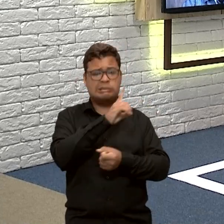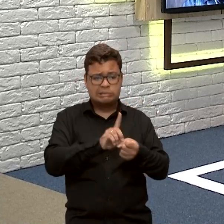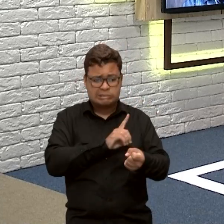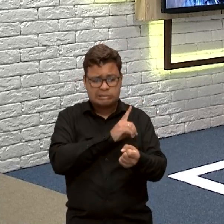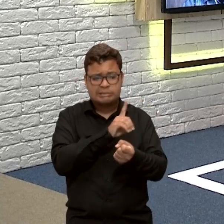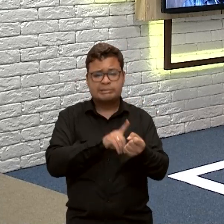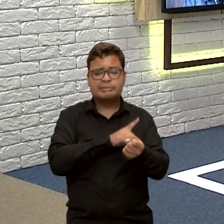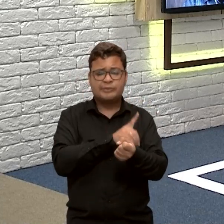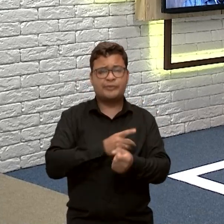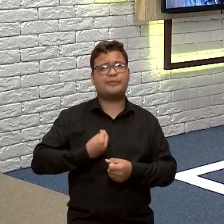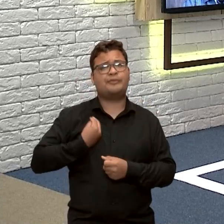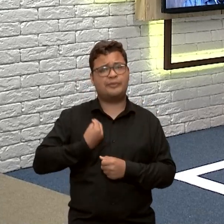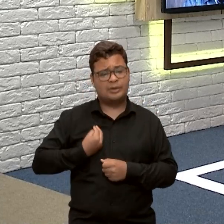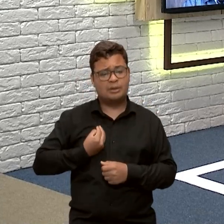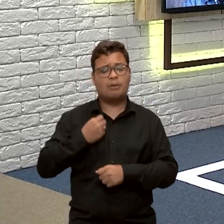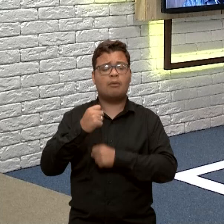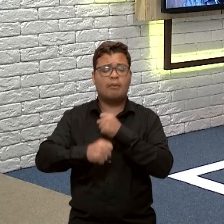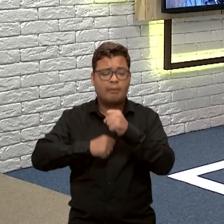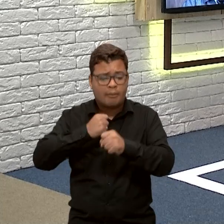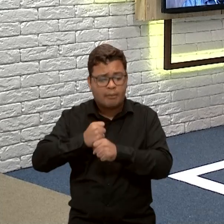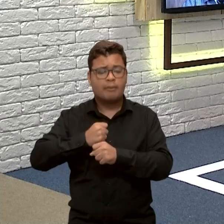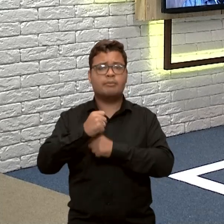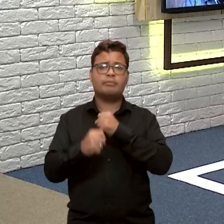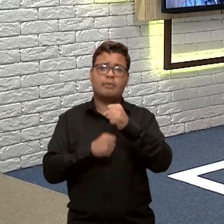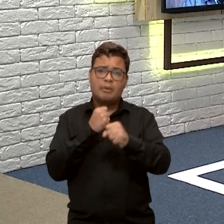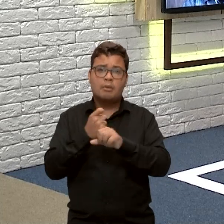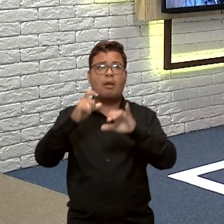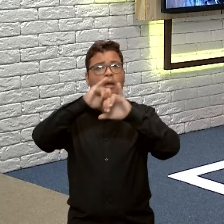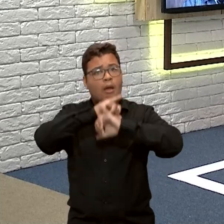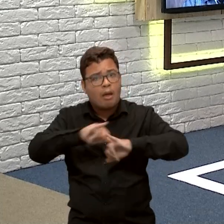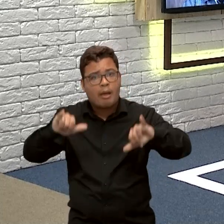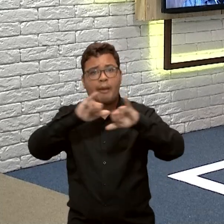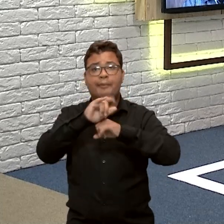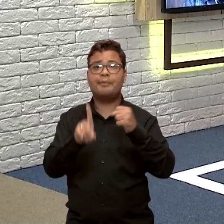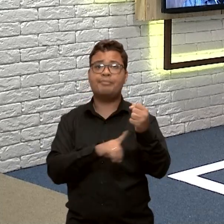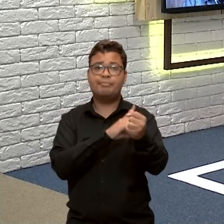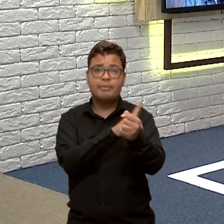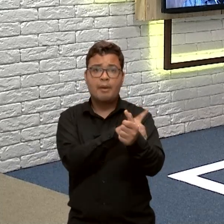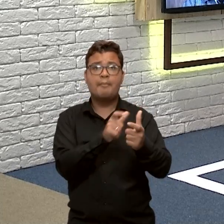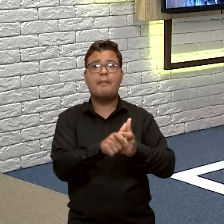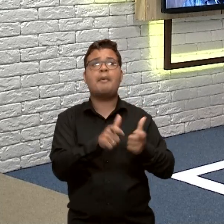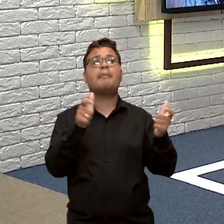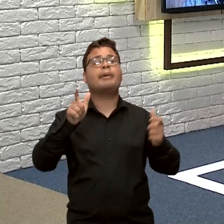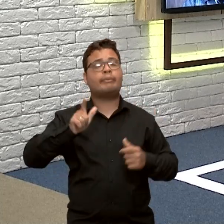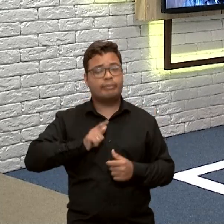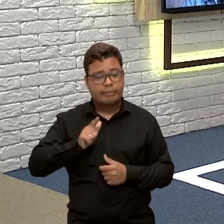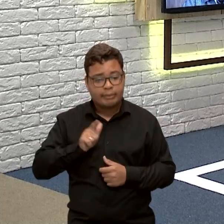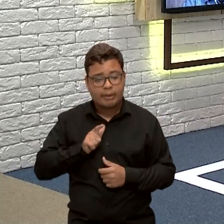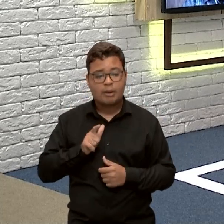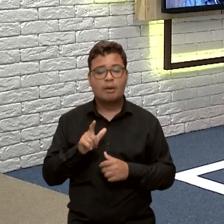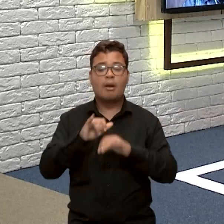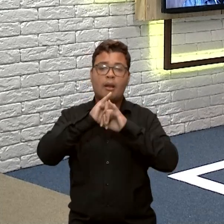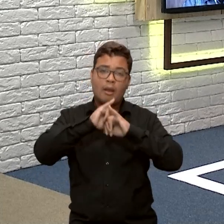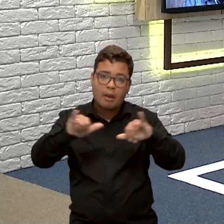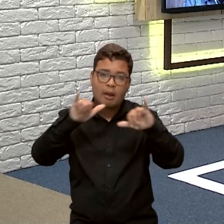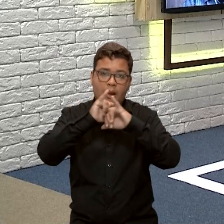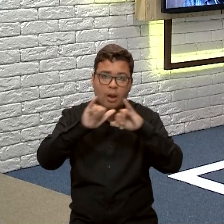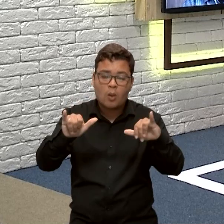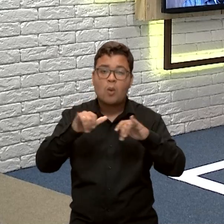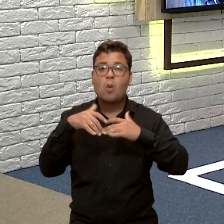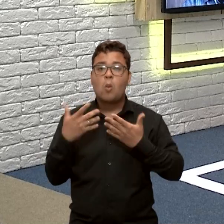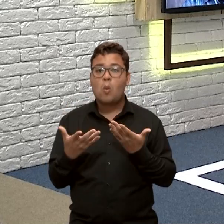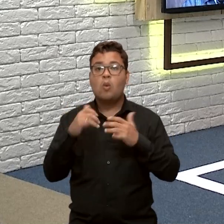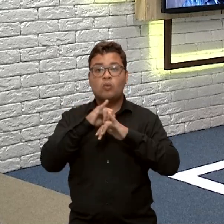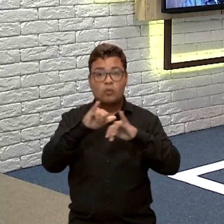se vacinar contra a Covid, até mesmo, né, para evitar casos sérios. E queria saber em relação à dengue, é uma doença que a gente conhece